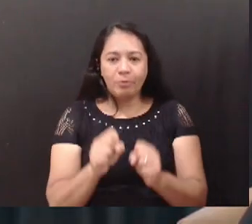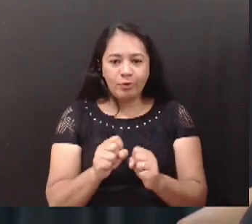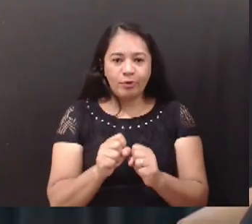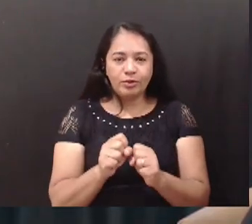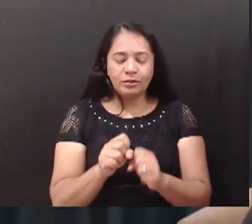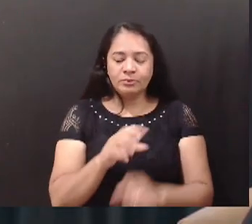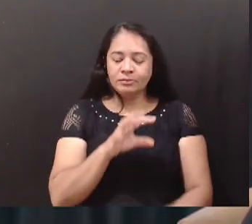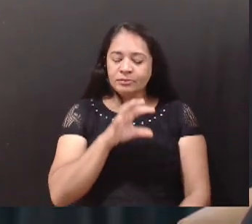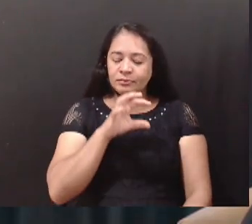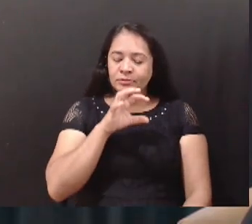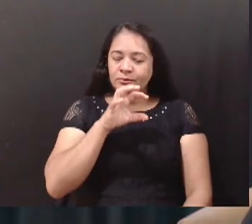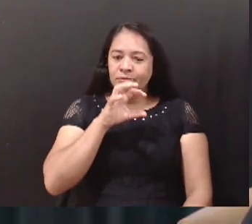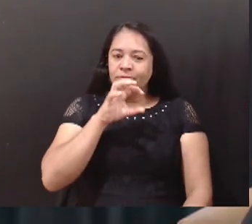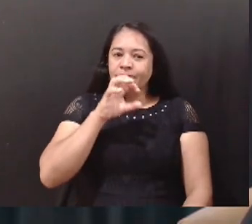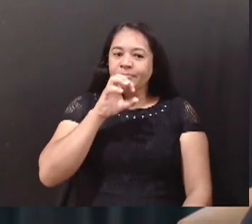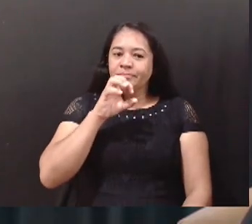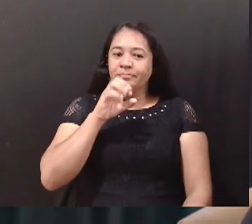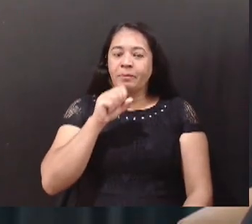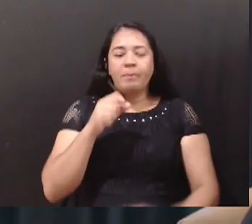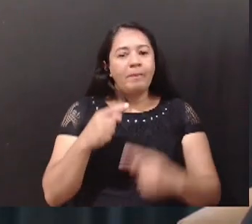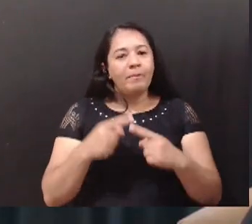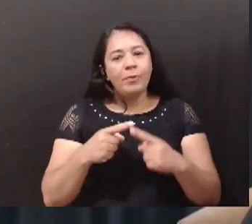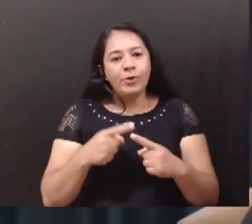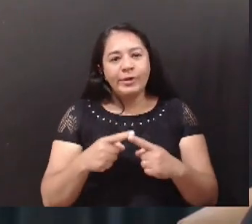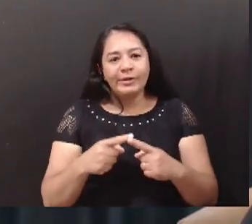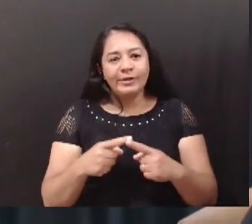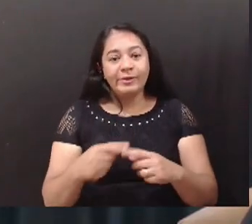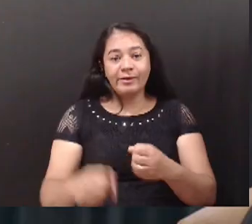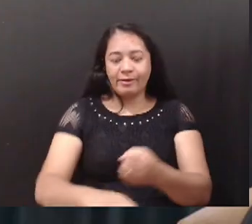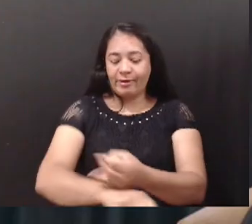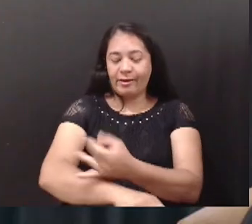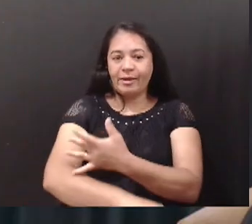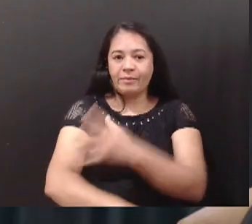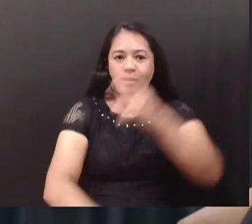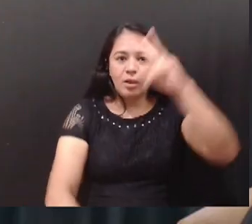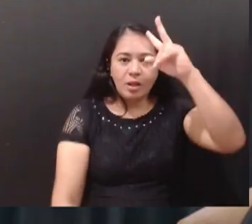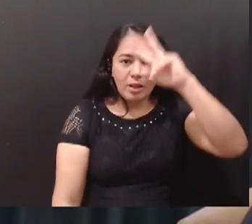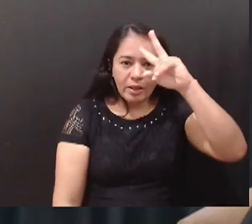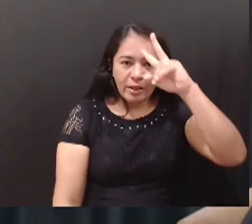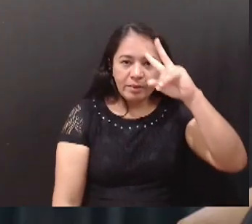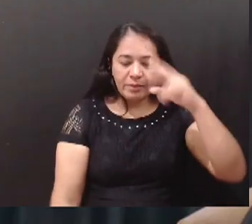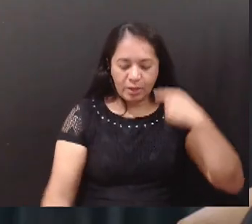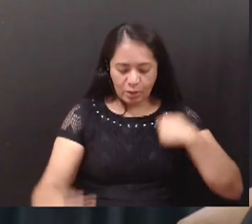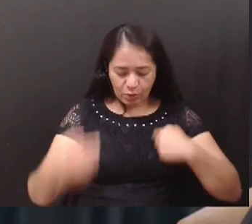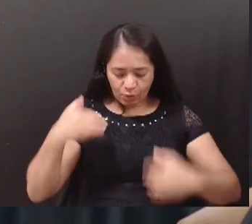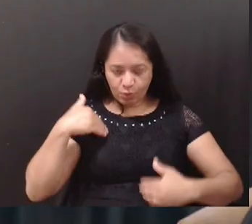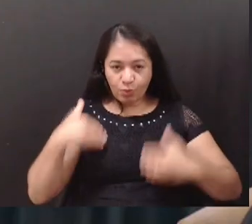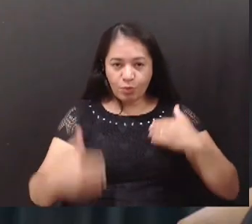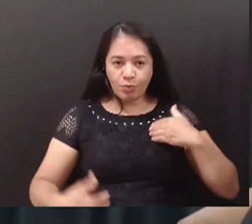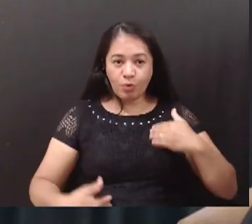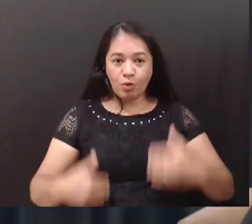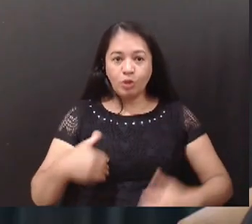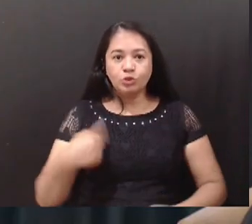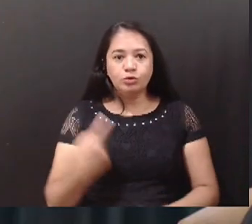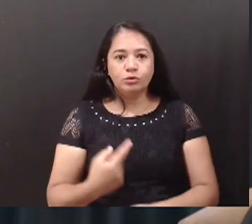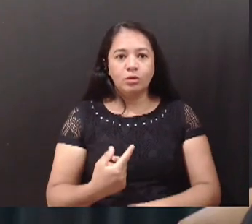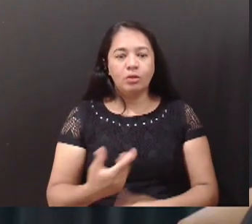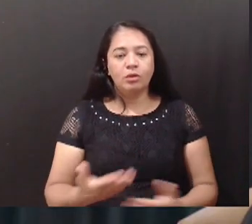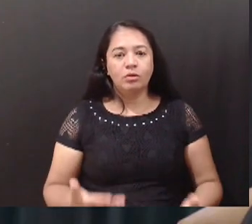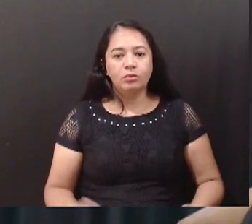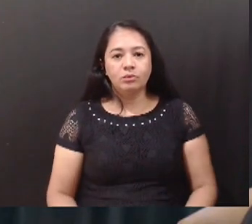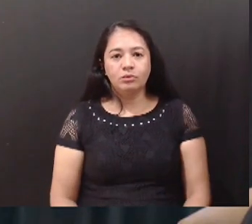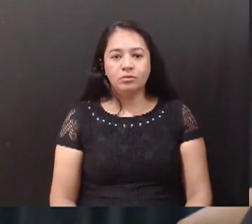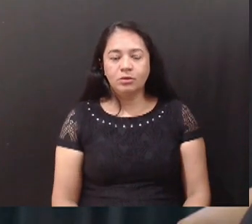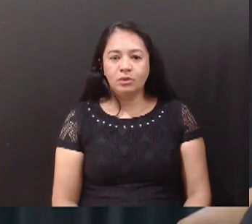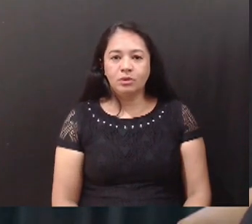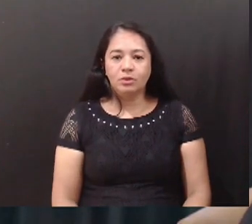maior. Por que respirar? Porque a emoção, lembra que eu falei que é fisiologia, ela vai ativar coisas no nosso corpo.